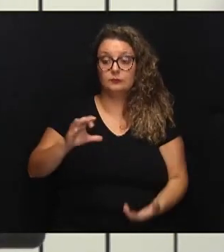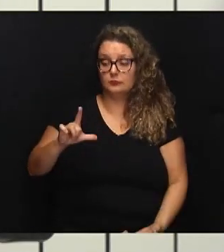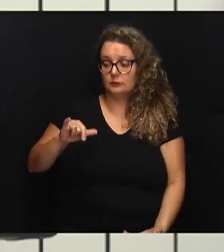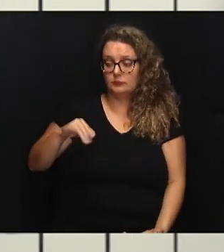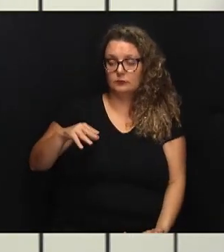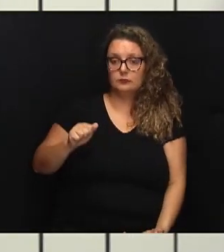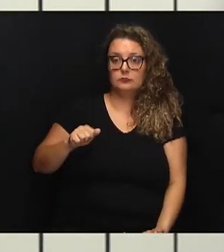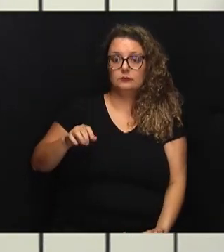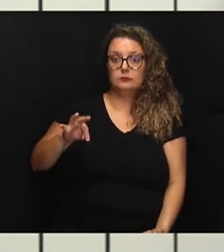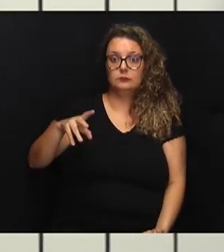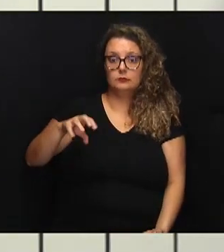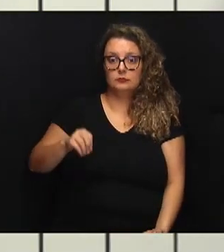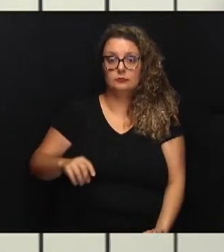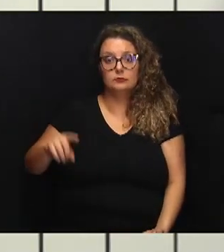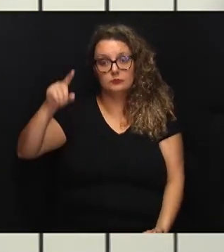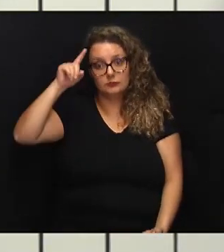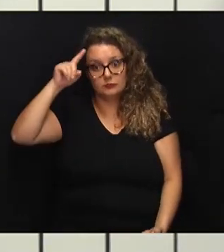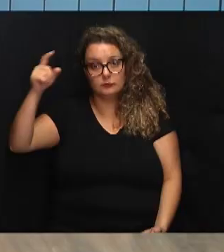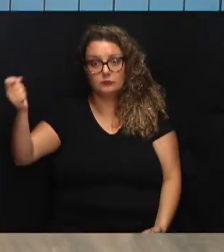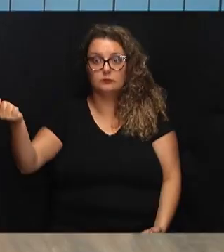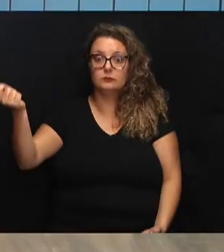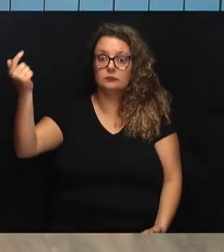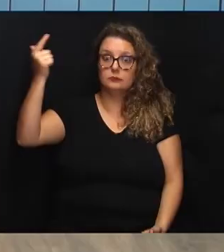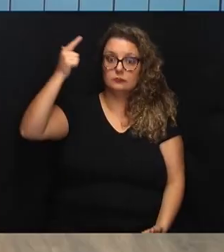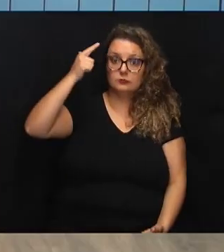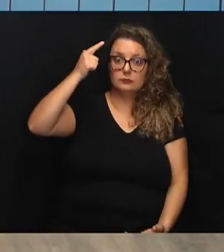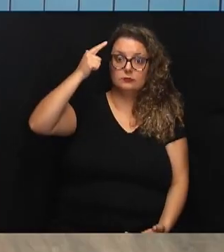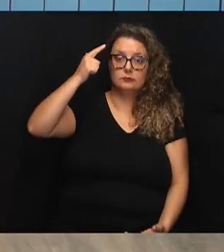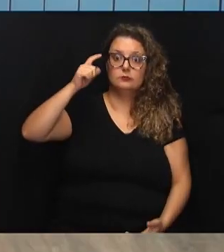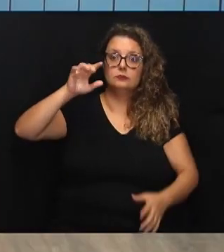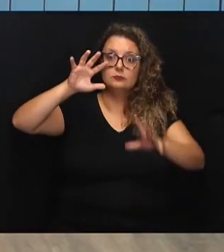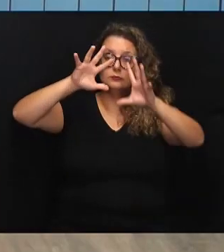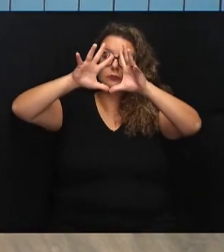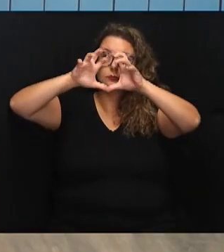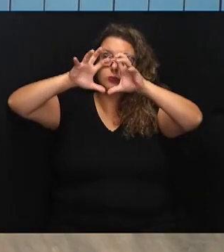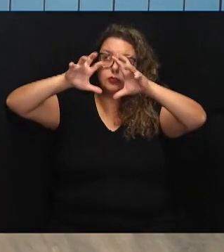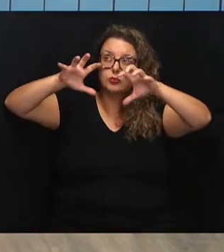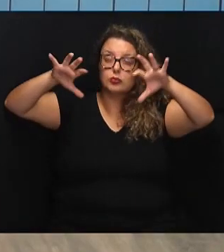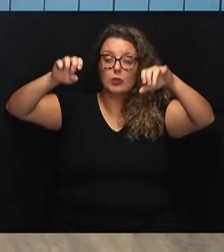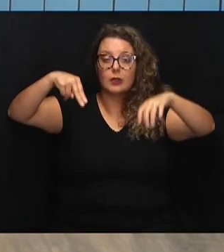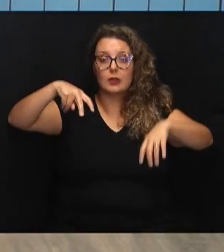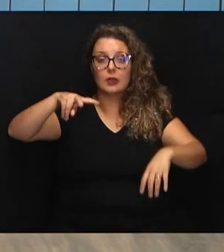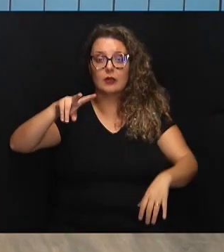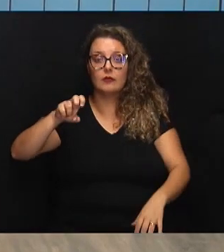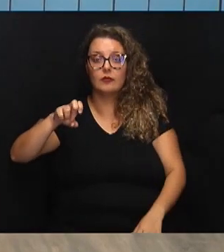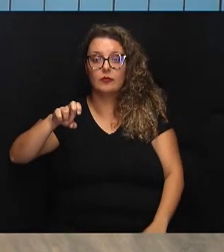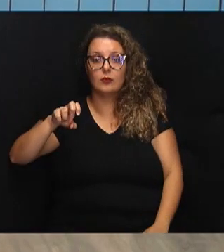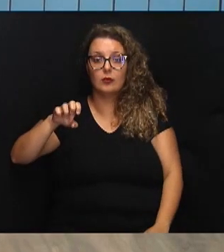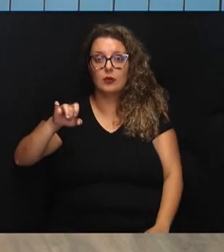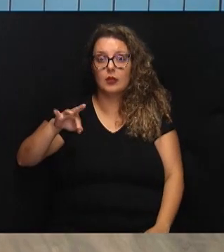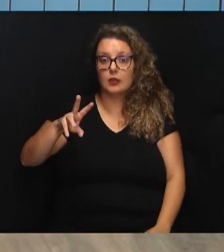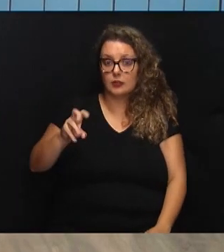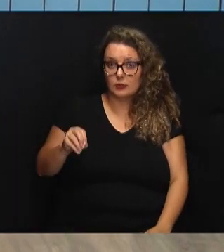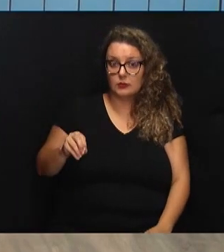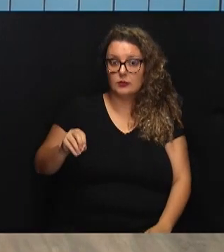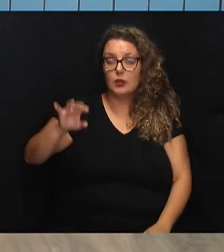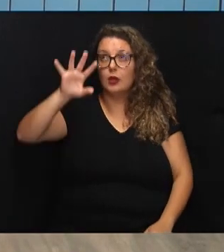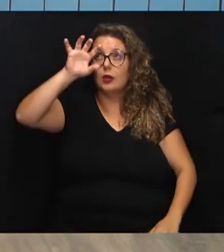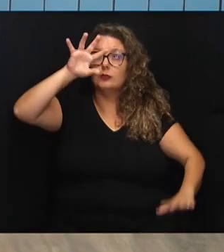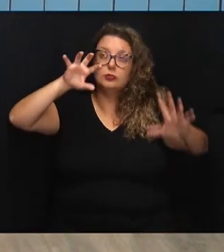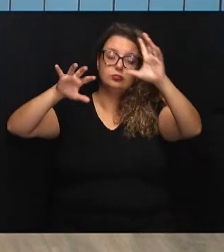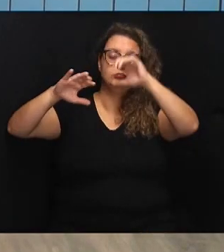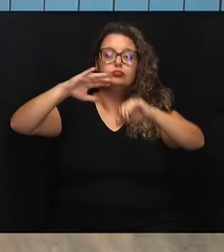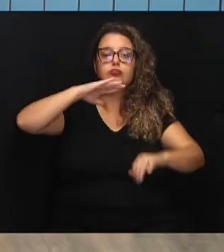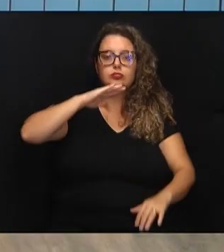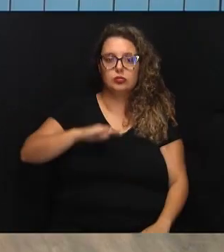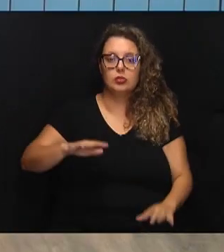olha só, o dia será de sol com nevoeiro ao amanhecer e muitas nuvens à tarde e